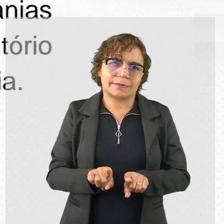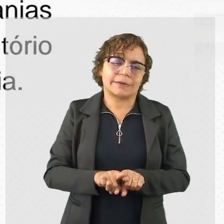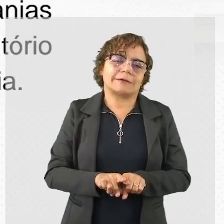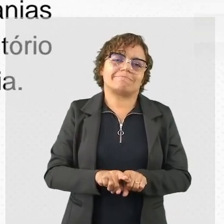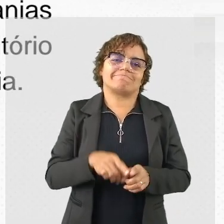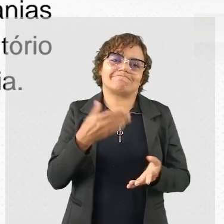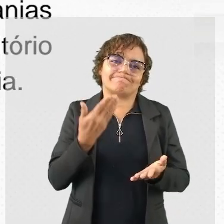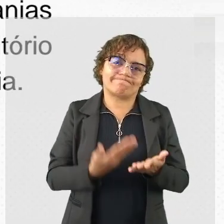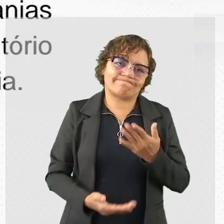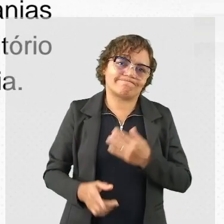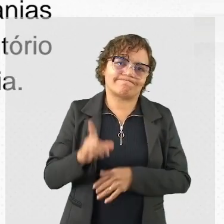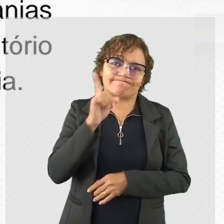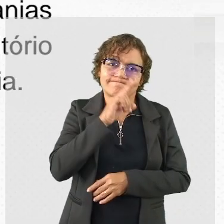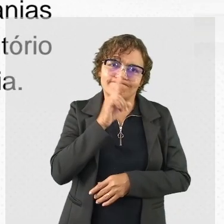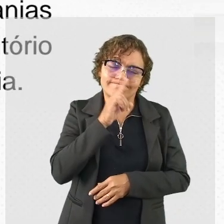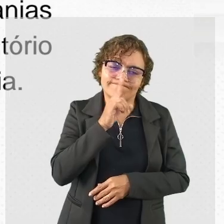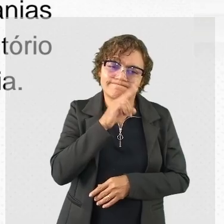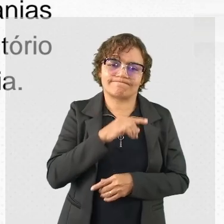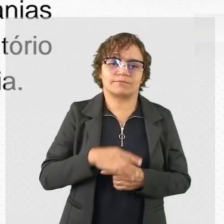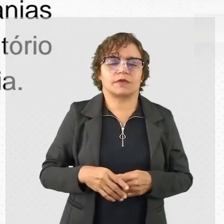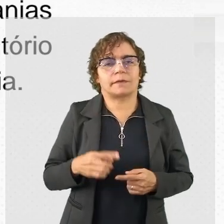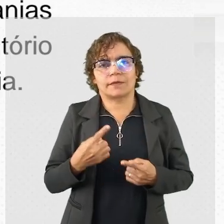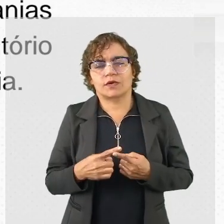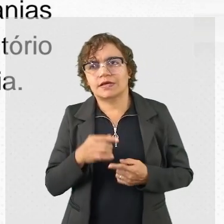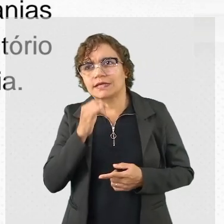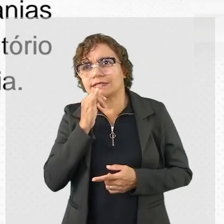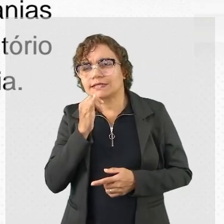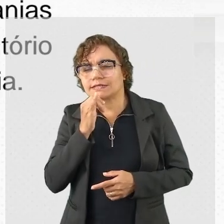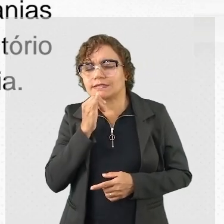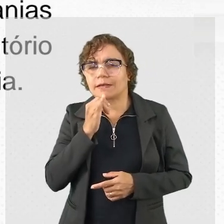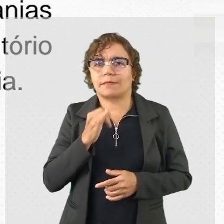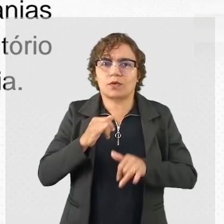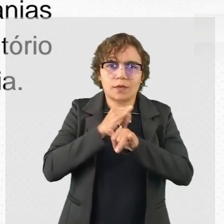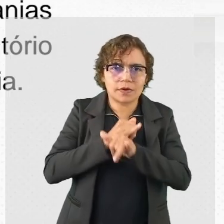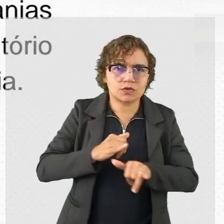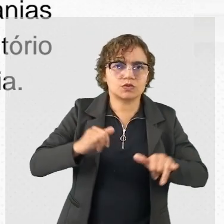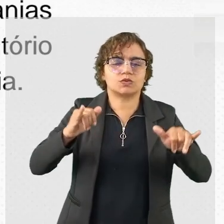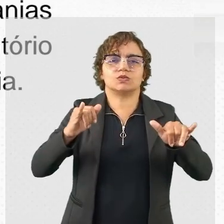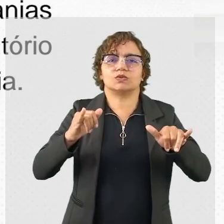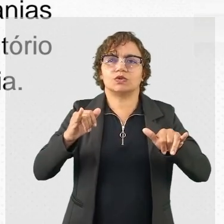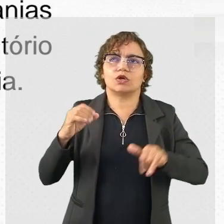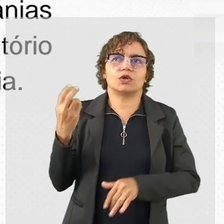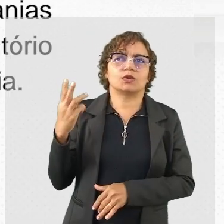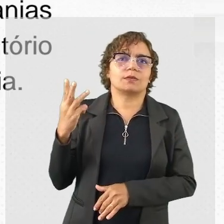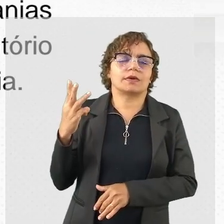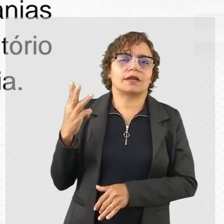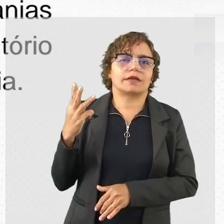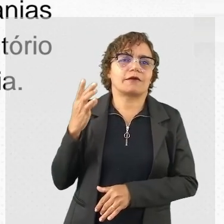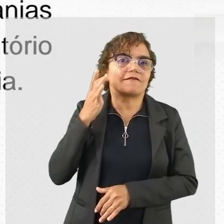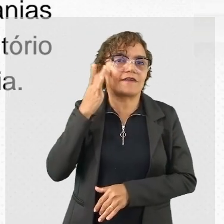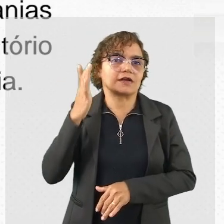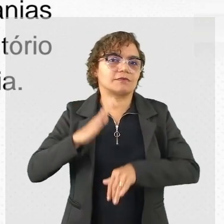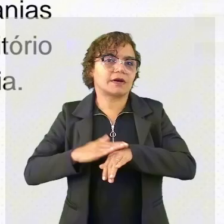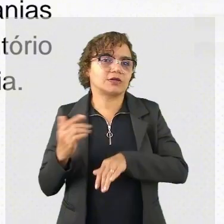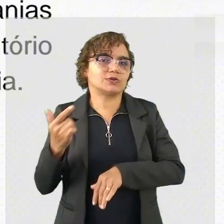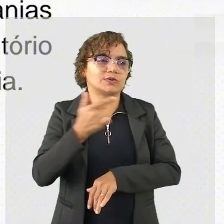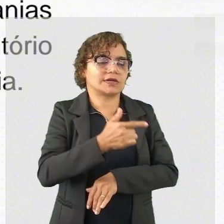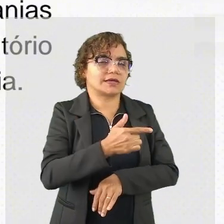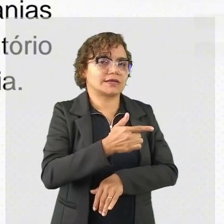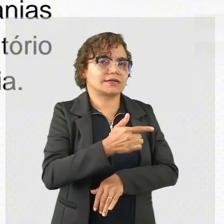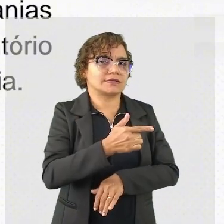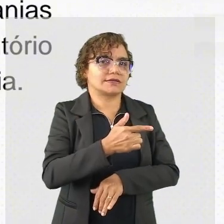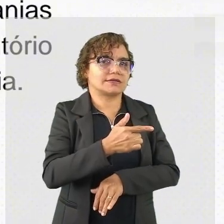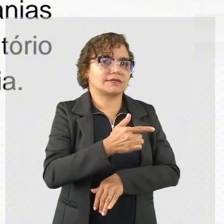Então, às vezes era mais fácil sair uma notícia do Maranhão, da capitania do Maranhão para Portugal do que da capitania do Maranhão para a